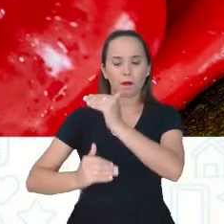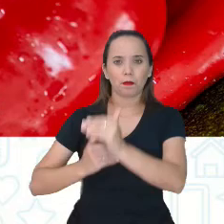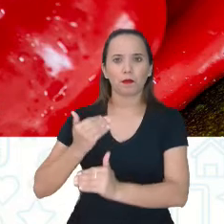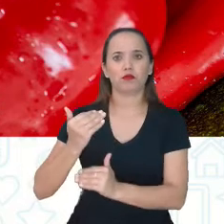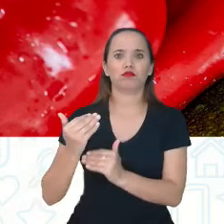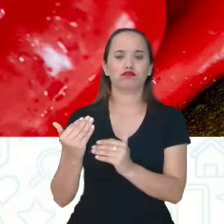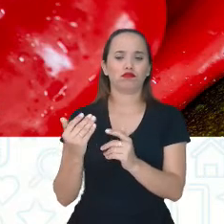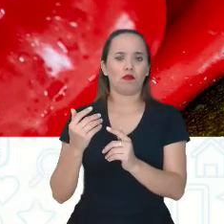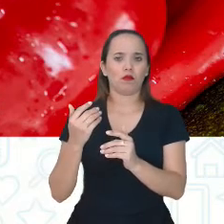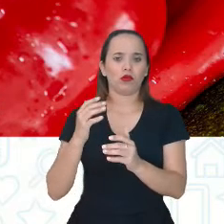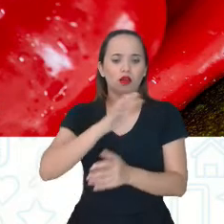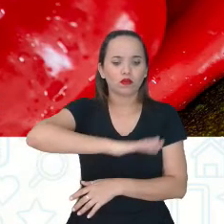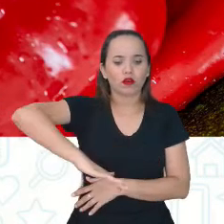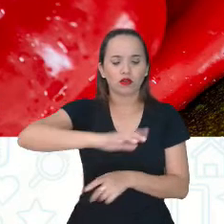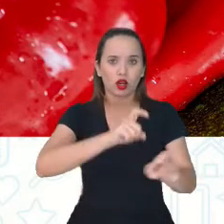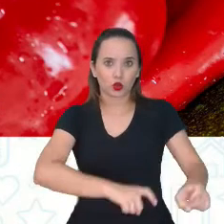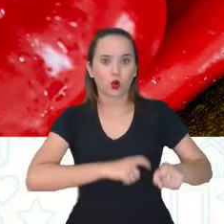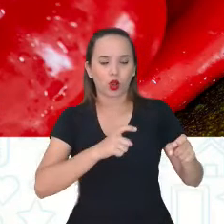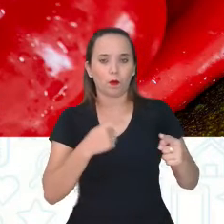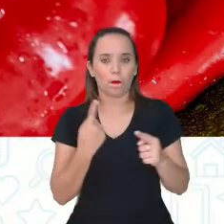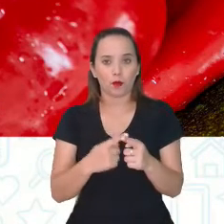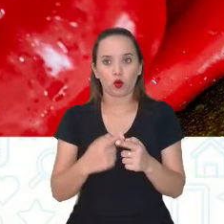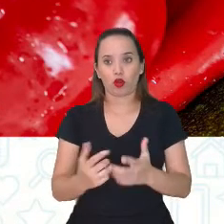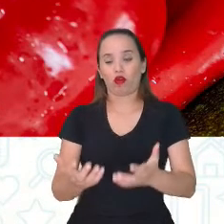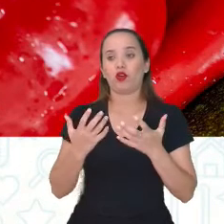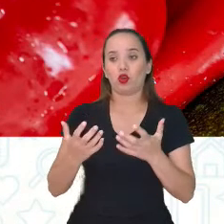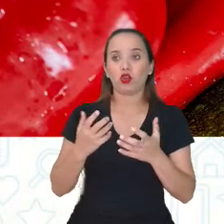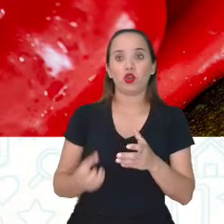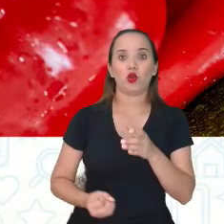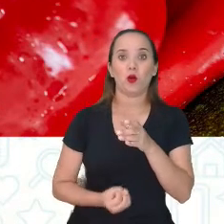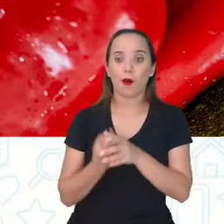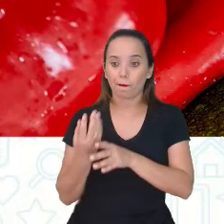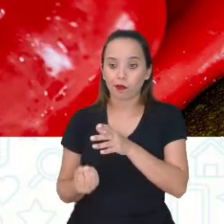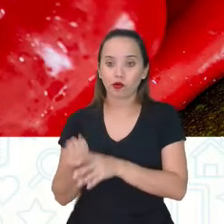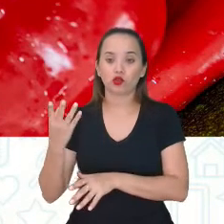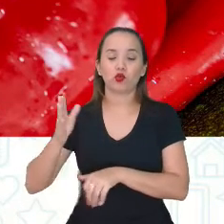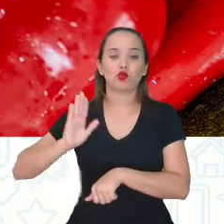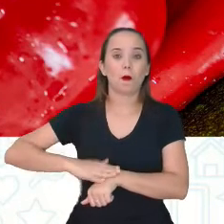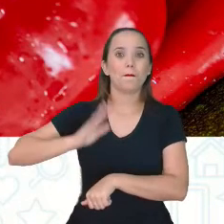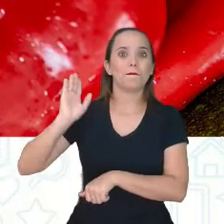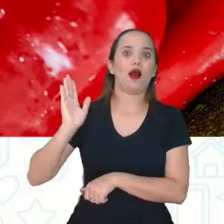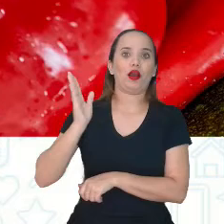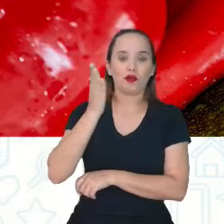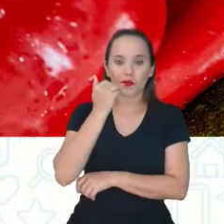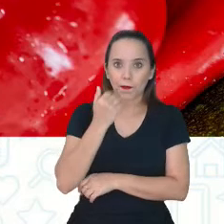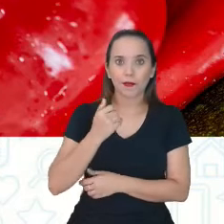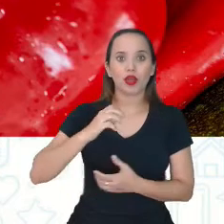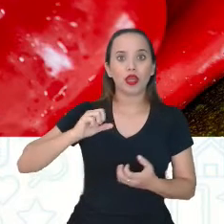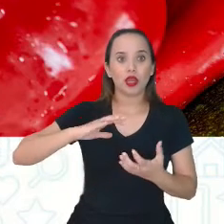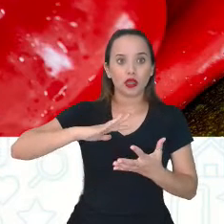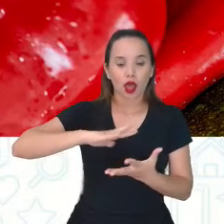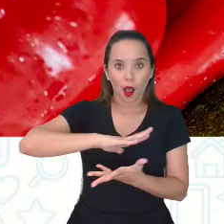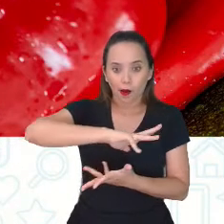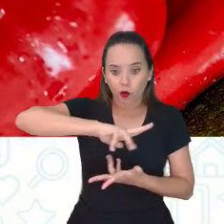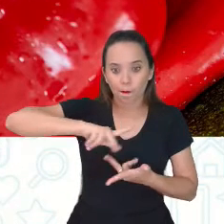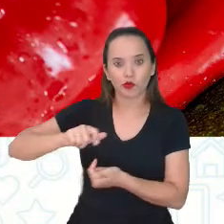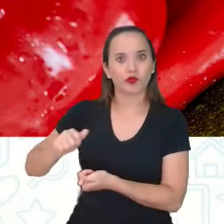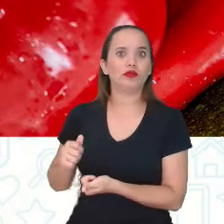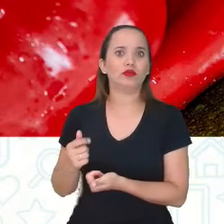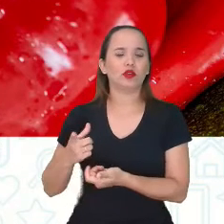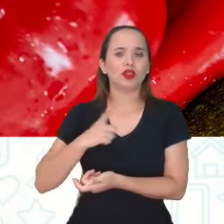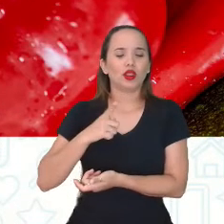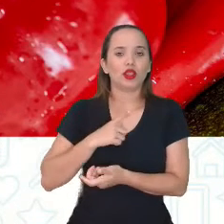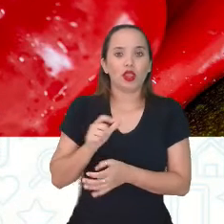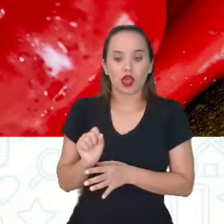campo? Porque eles queriam o aumento de produção de alimentos em escala mundial, como forma de garantir